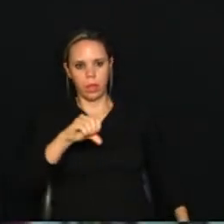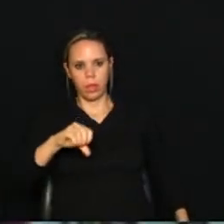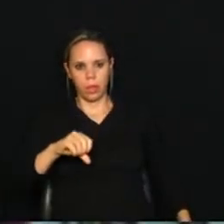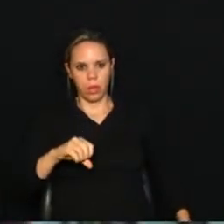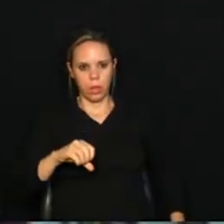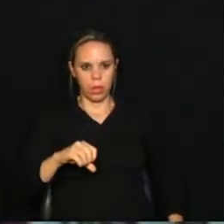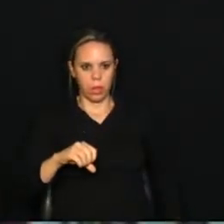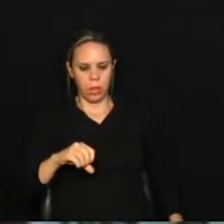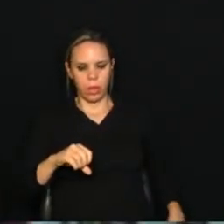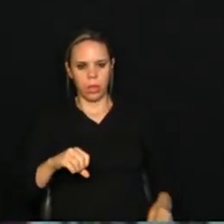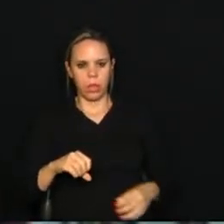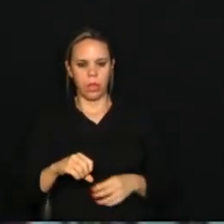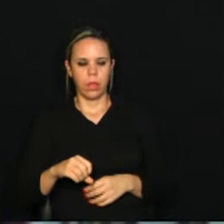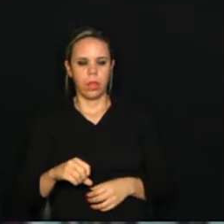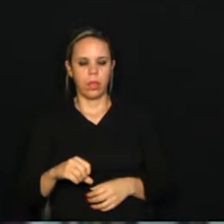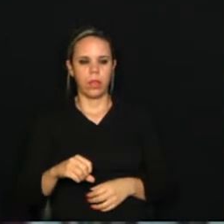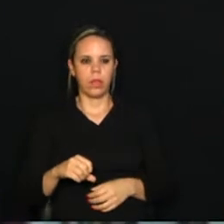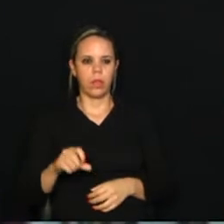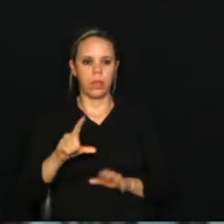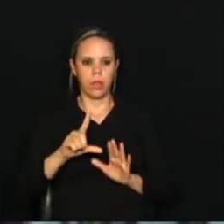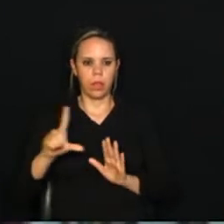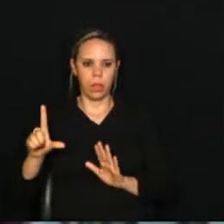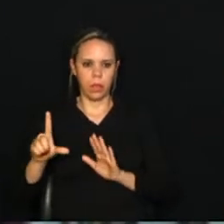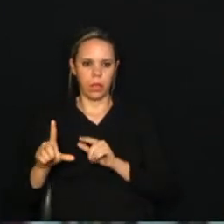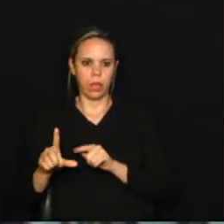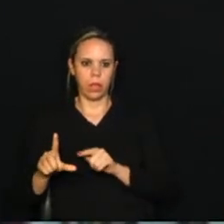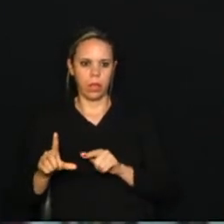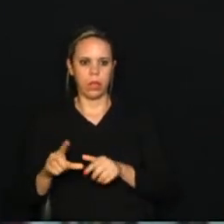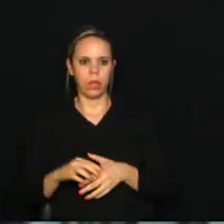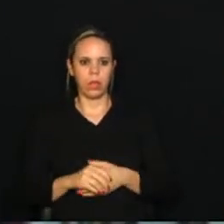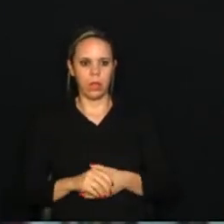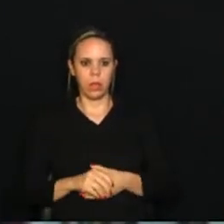359 e a região leste